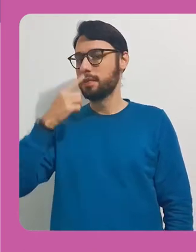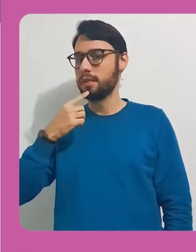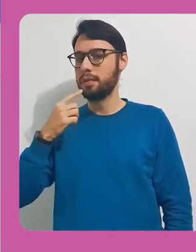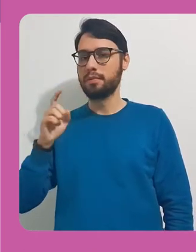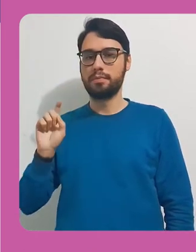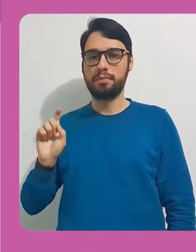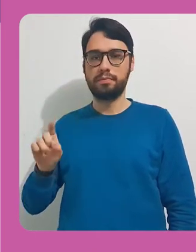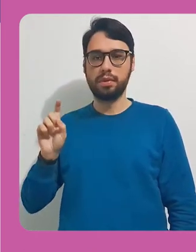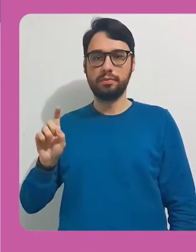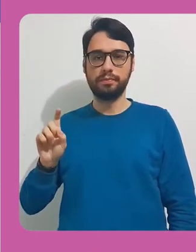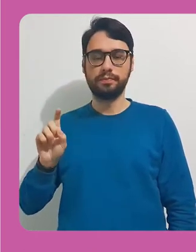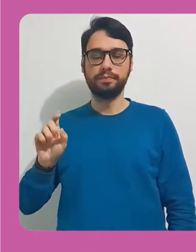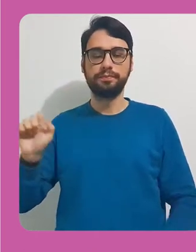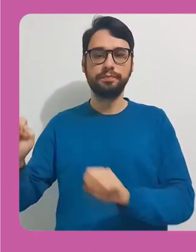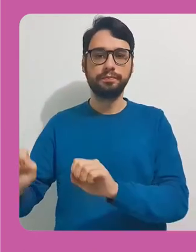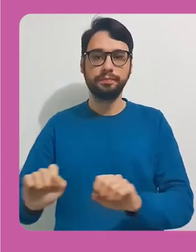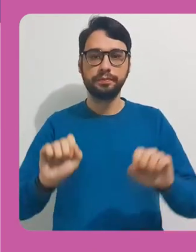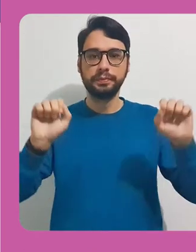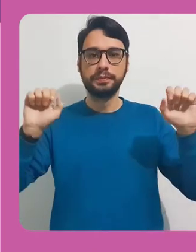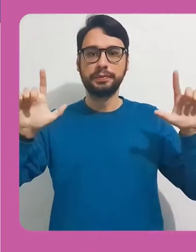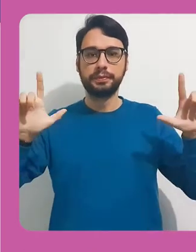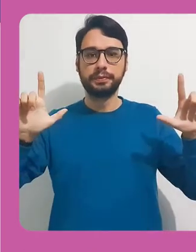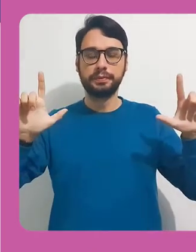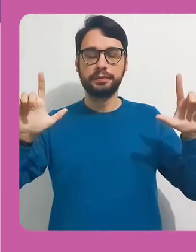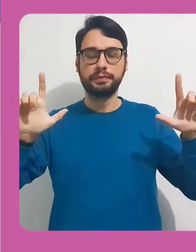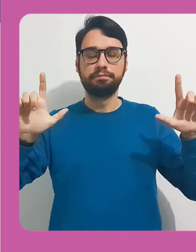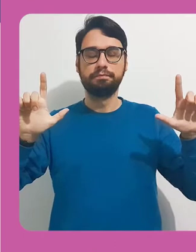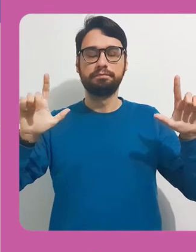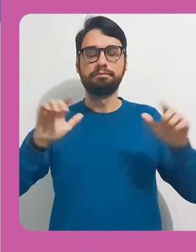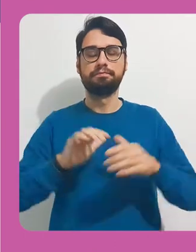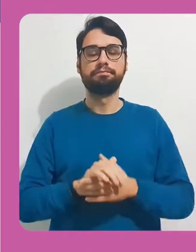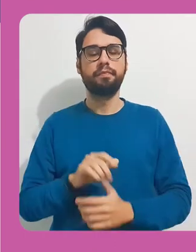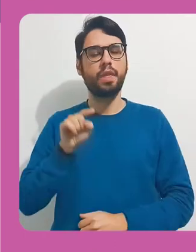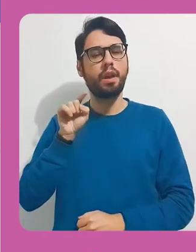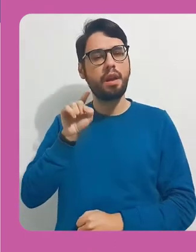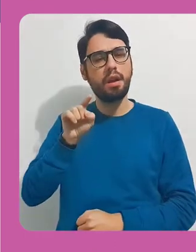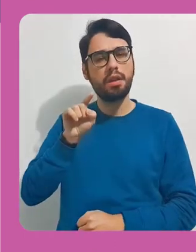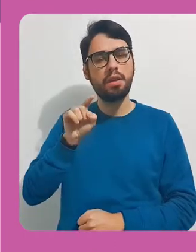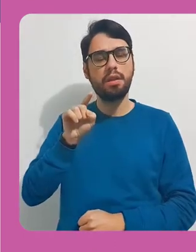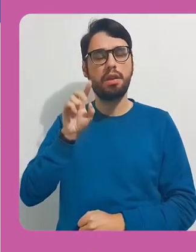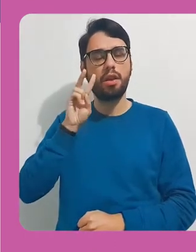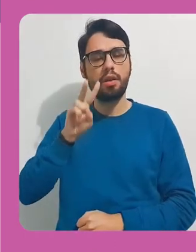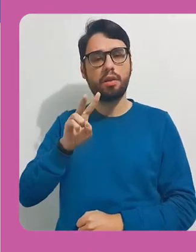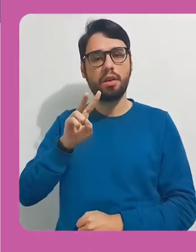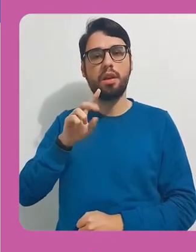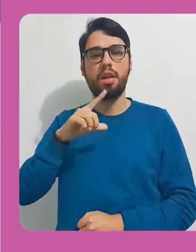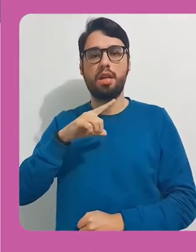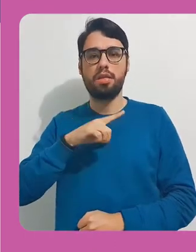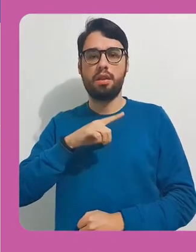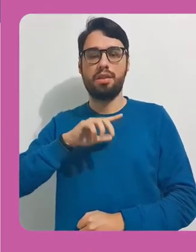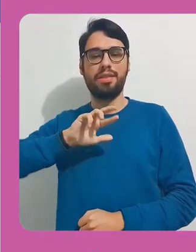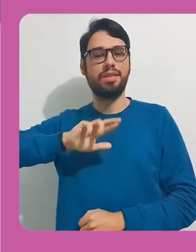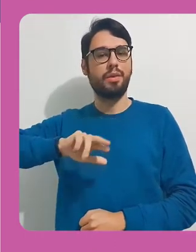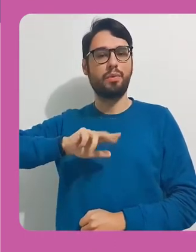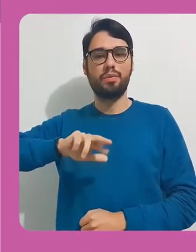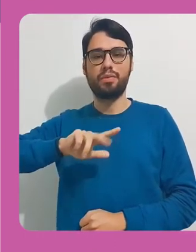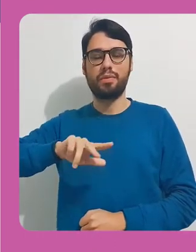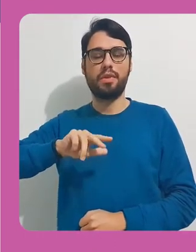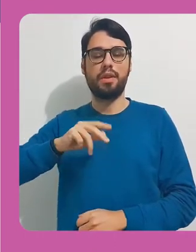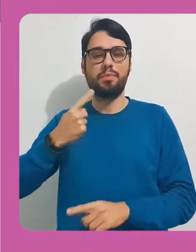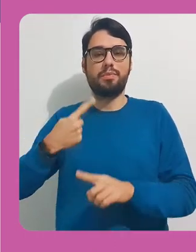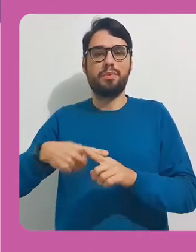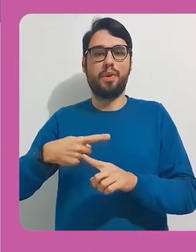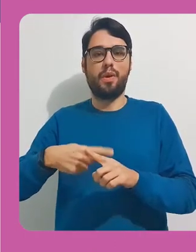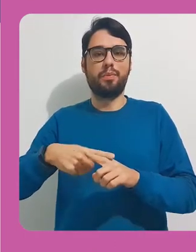Modificar Perfil. Então, cliquei no Modificar Perfil e na parte de Modificar